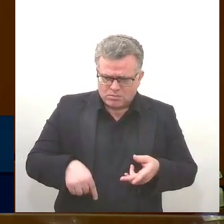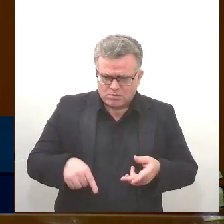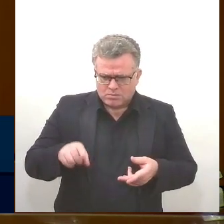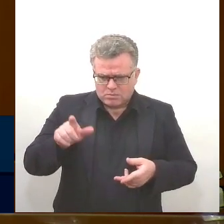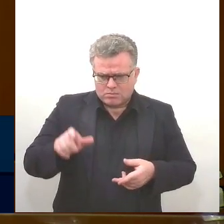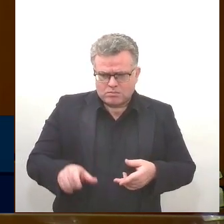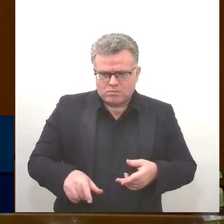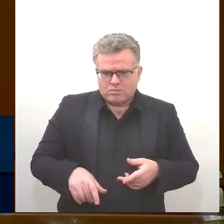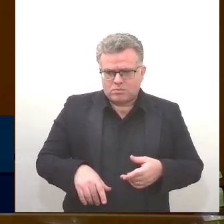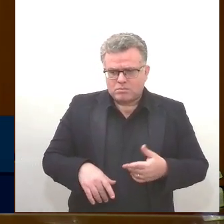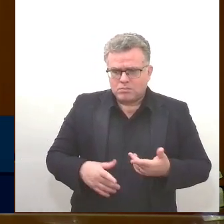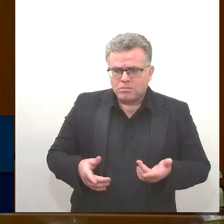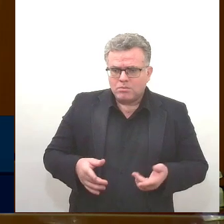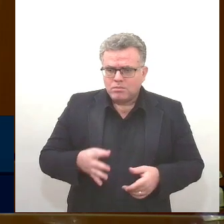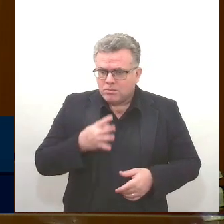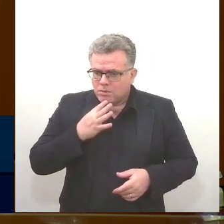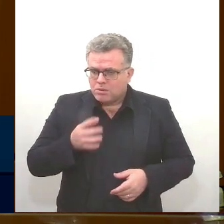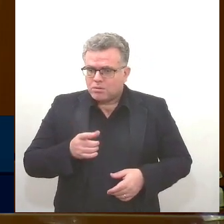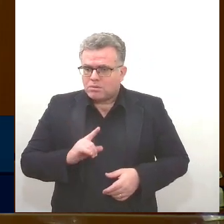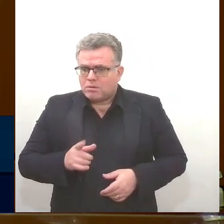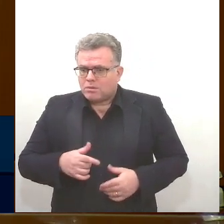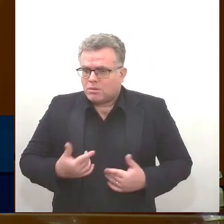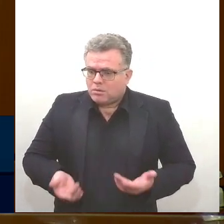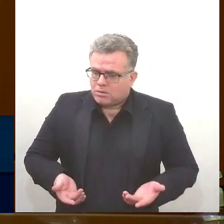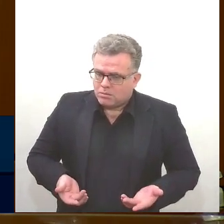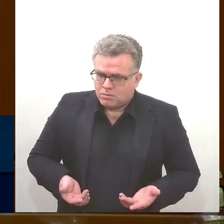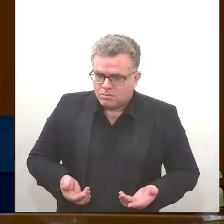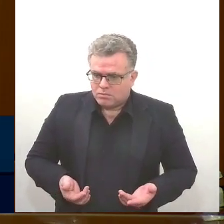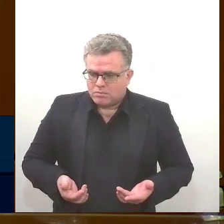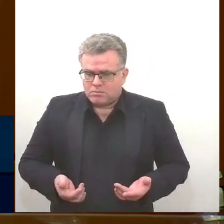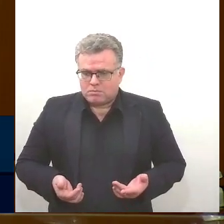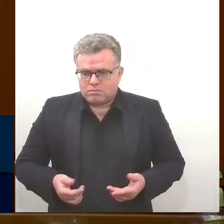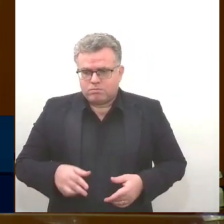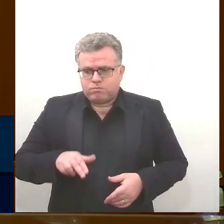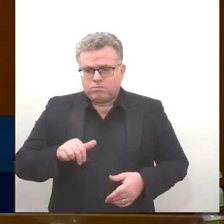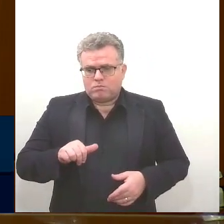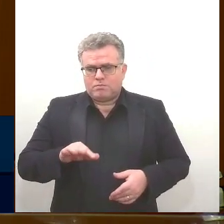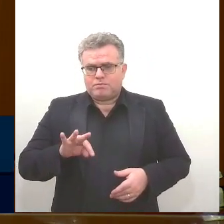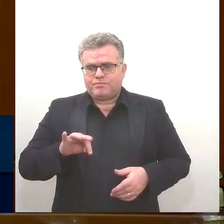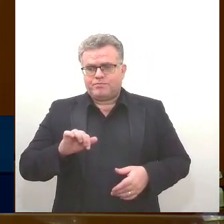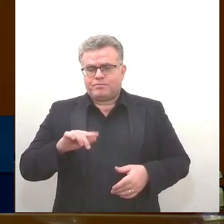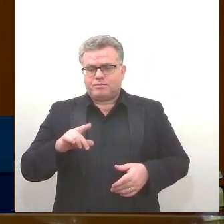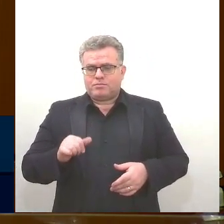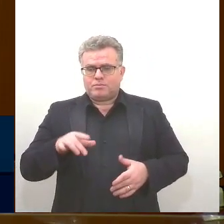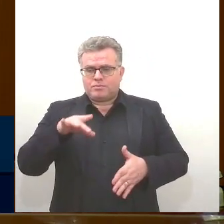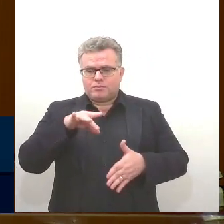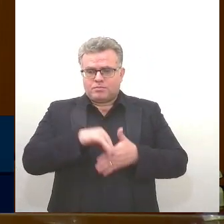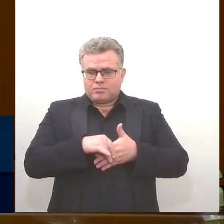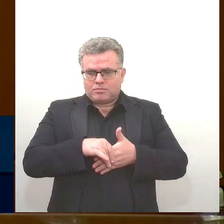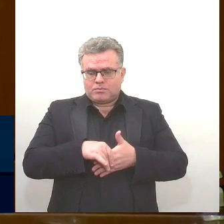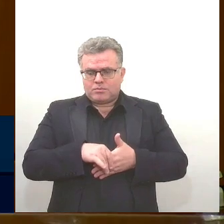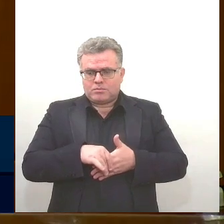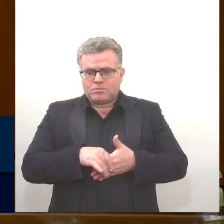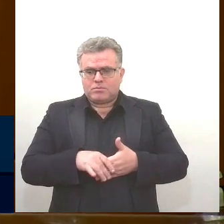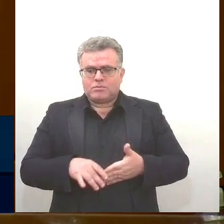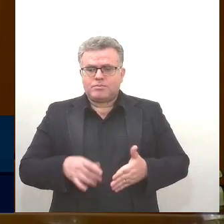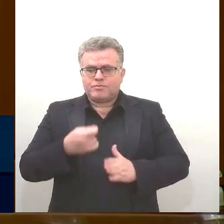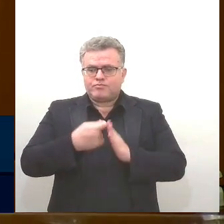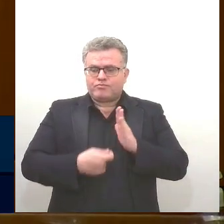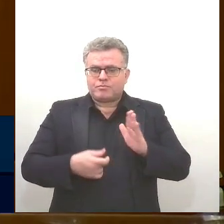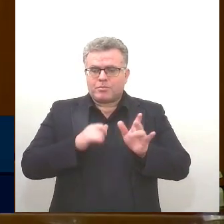a Natália a Natália ela é uma blogueira senhor presidente que passou por uma